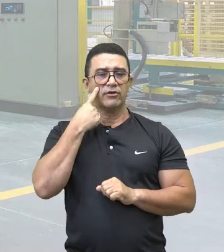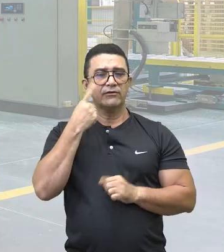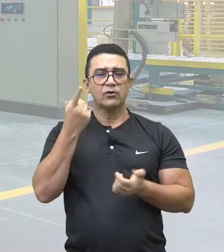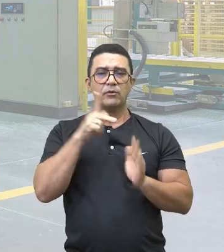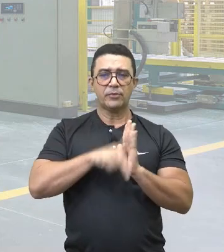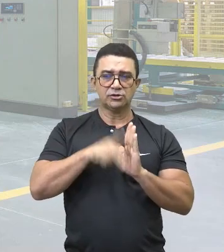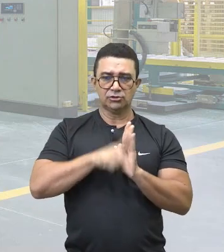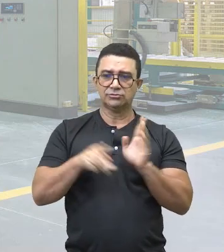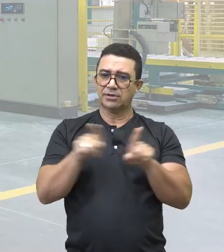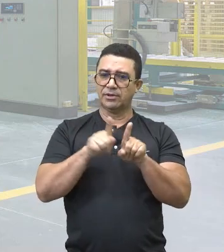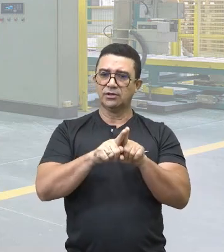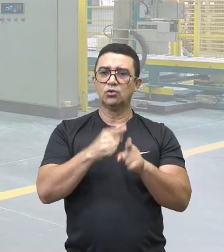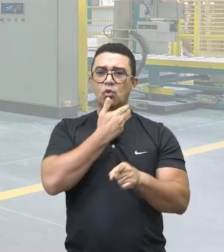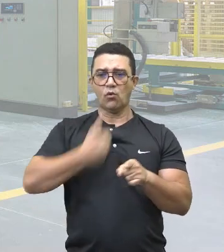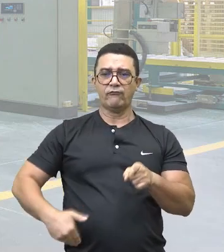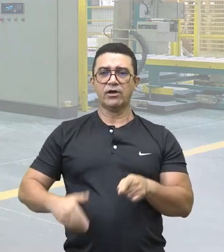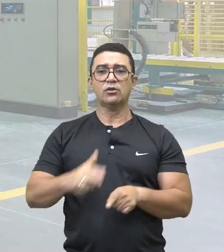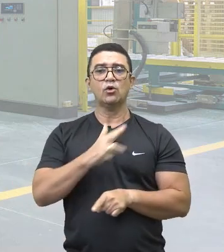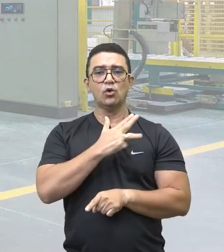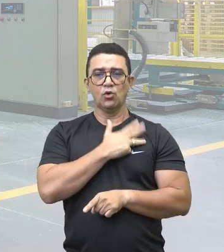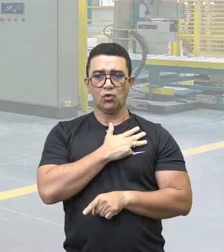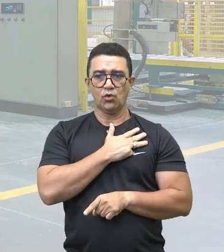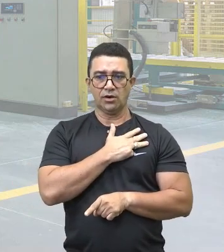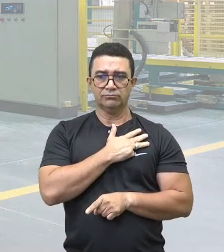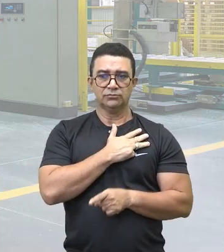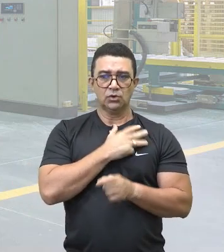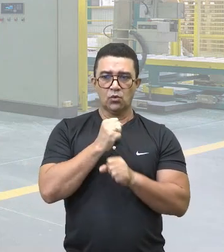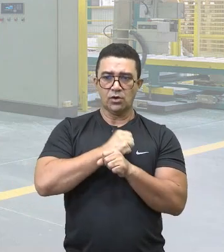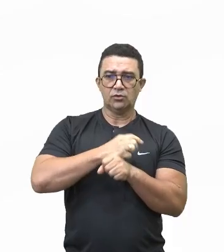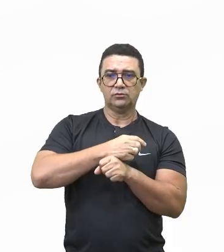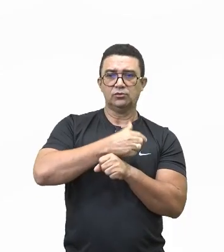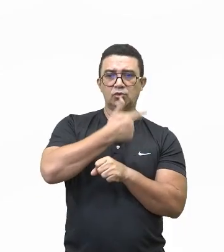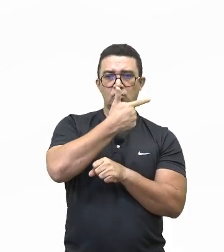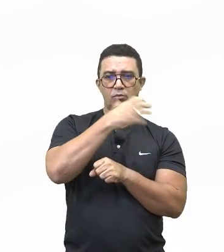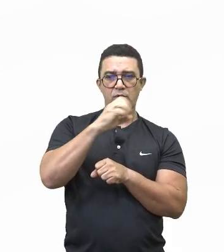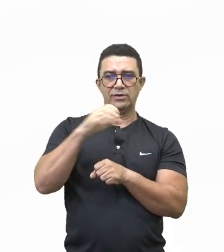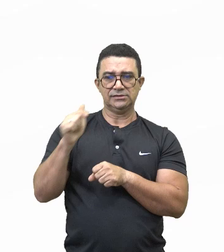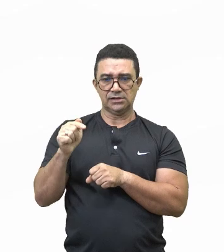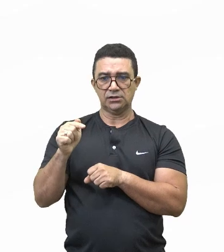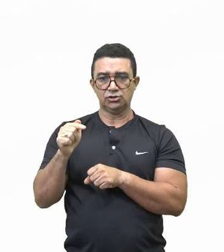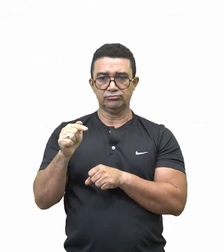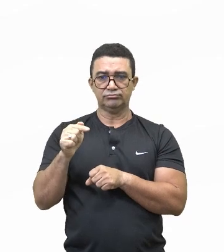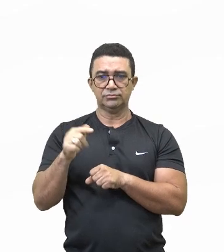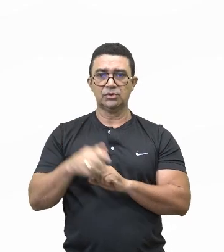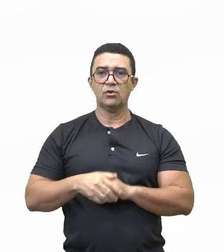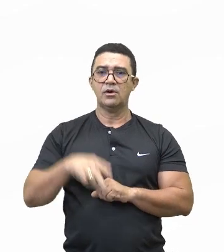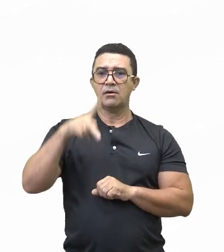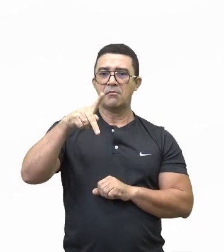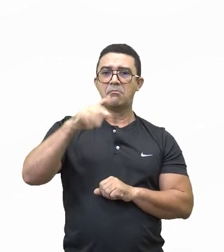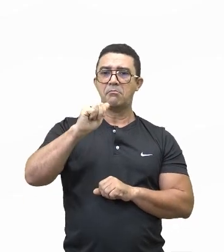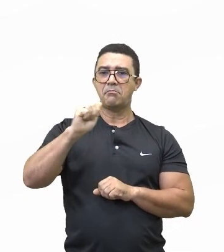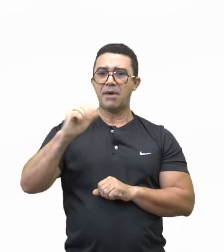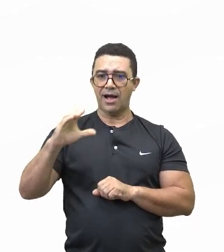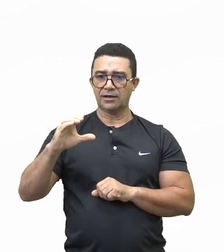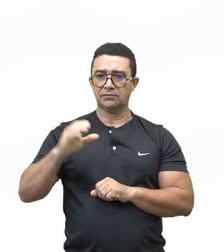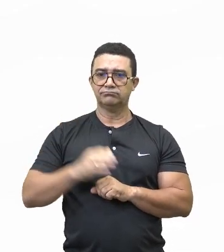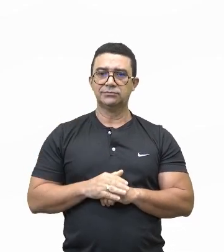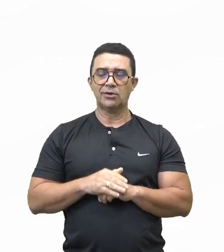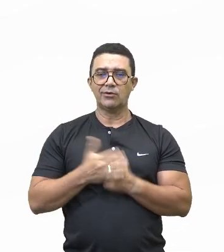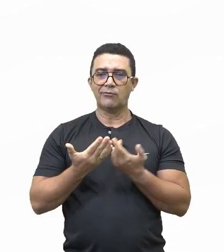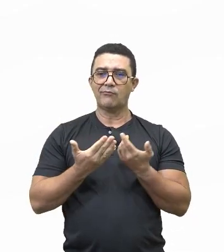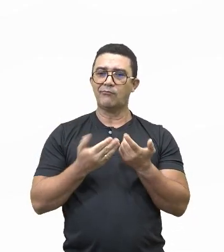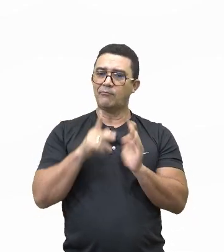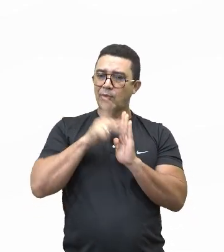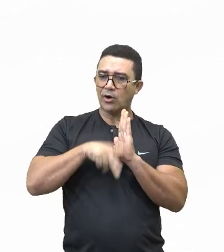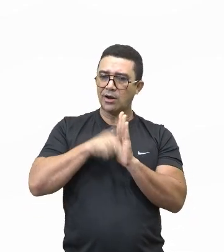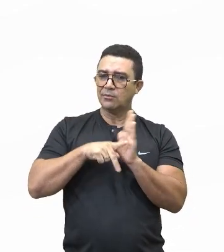governo Lula, por exemplo, né? Lá em 2007, a gente tem ali o PAC, o Plano de Aceleração do Crescimento,